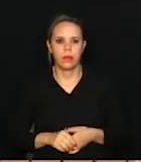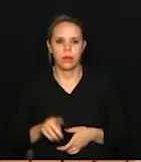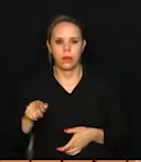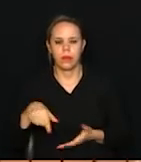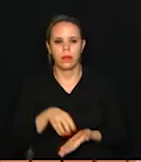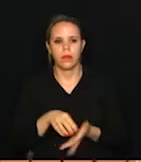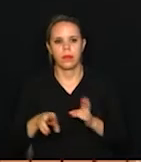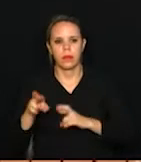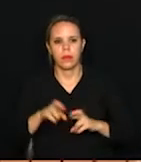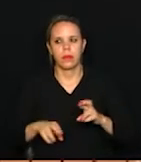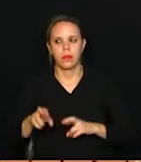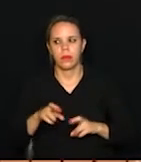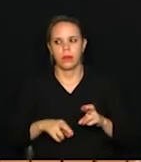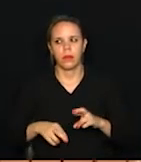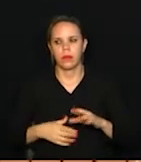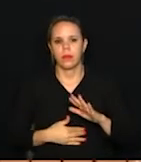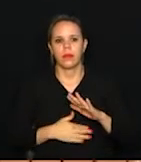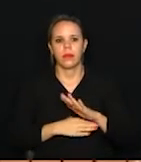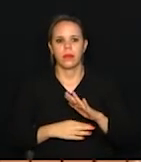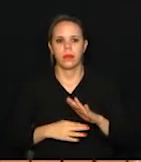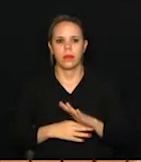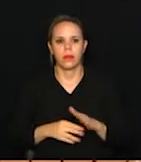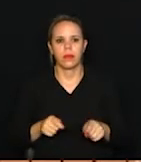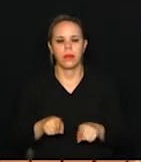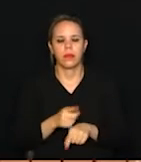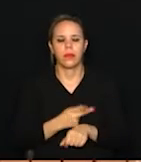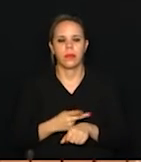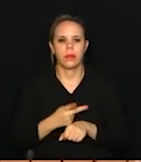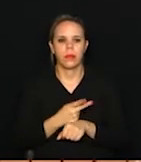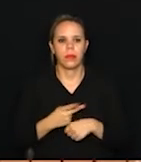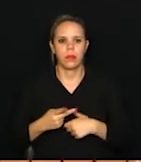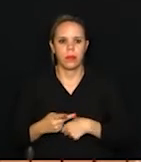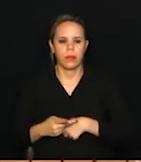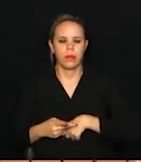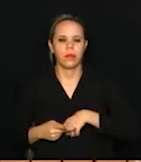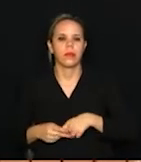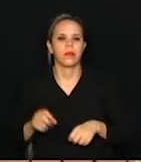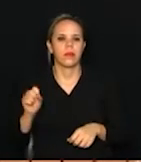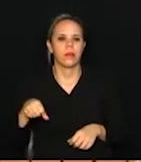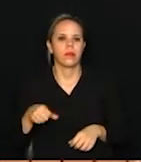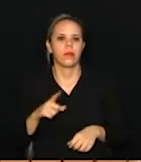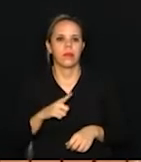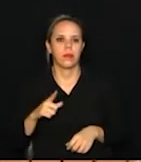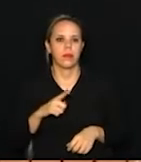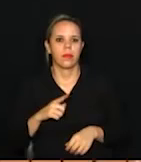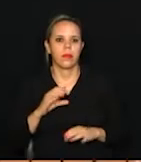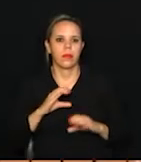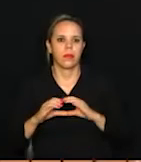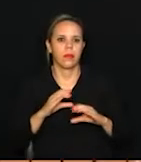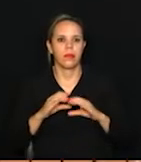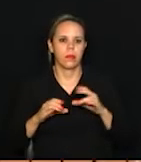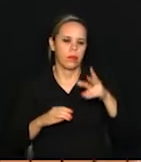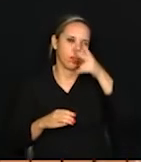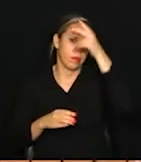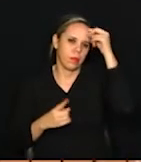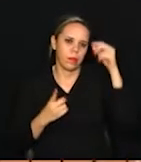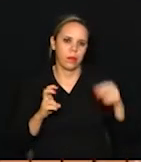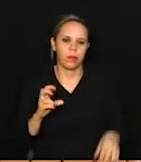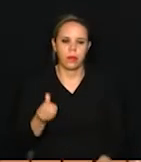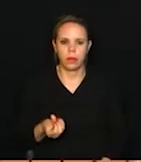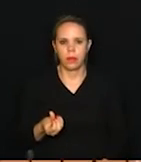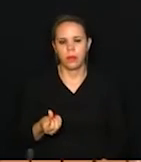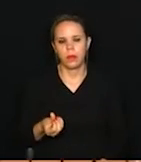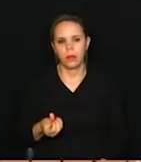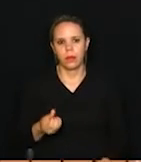órgão fiscalizador do Poder Executivo, então deve procurar o legislativo. Nós temos os canais da Prefeitura de 156, ou de ouvidoria,